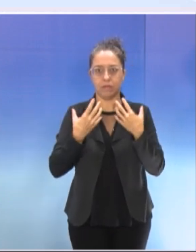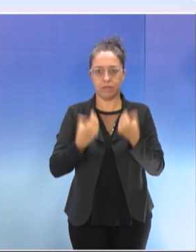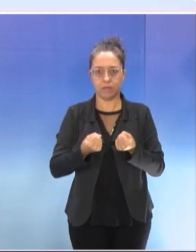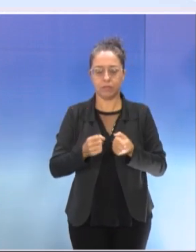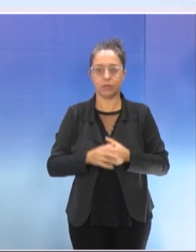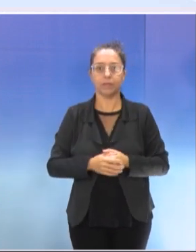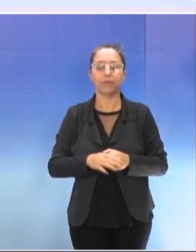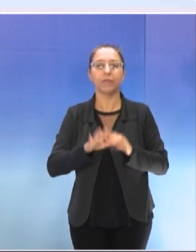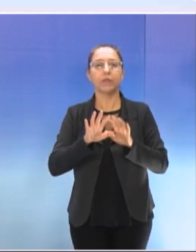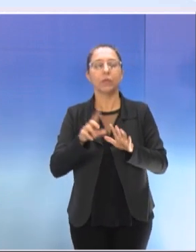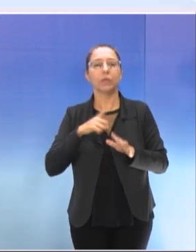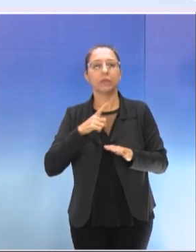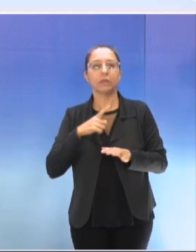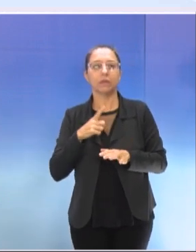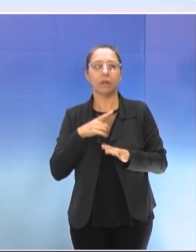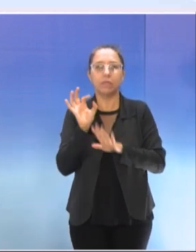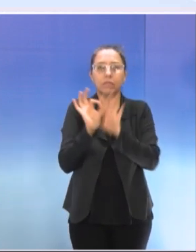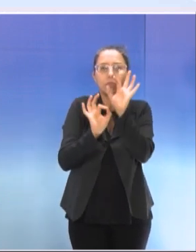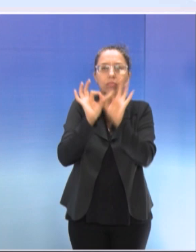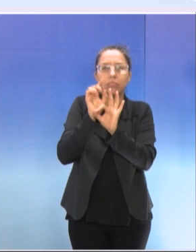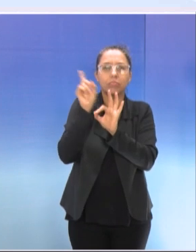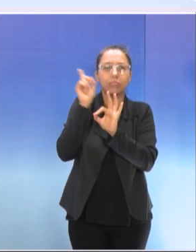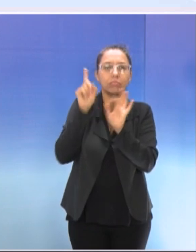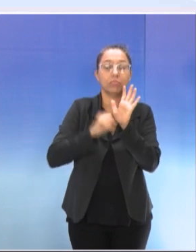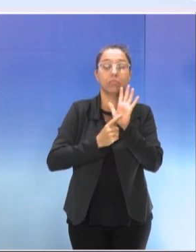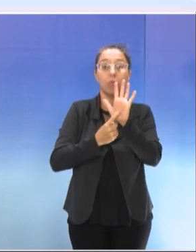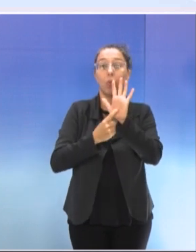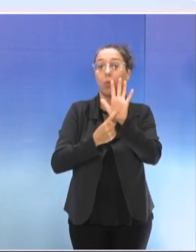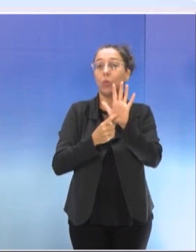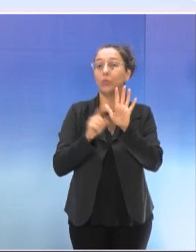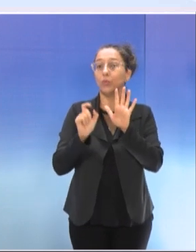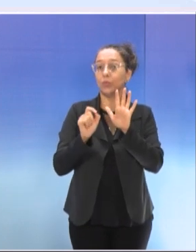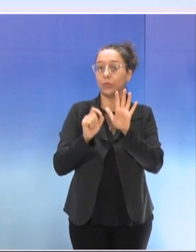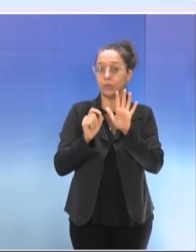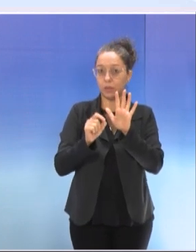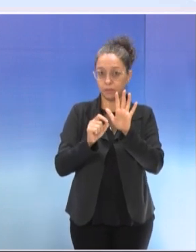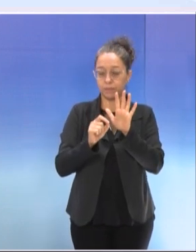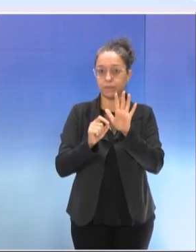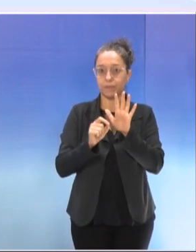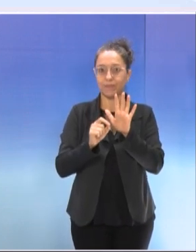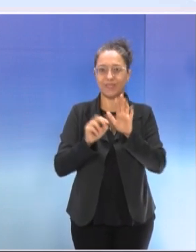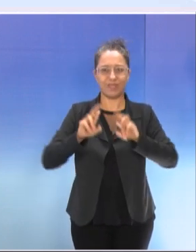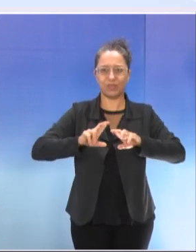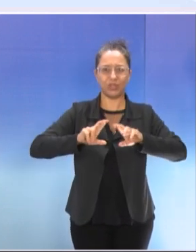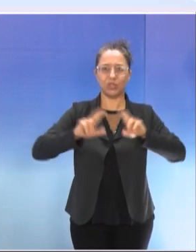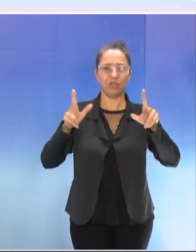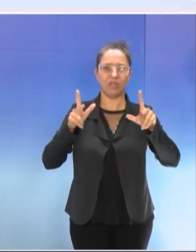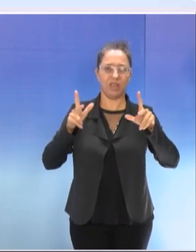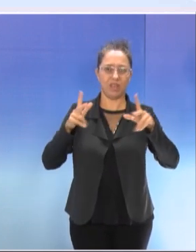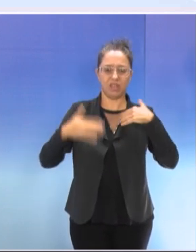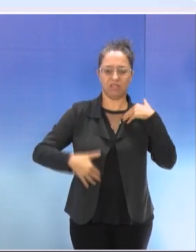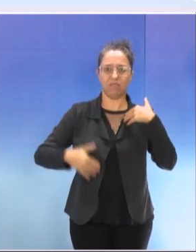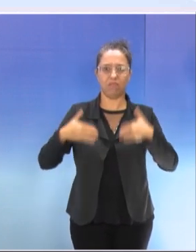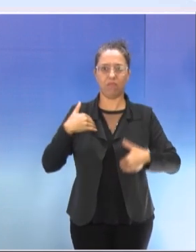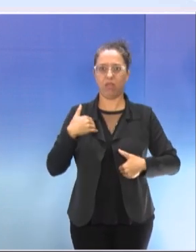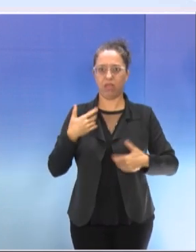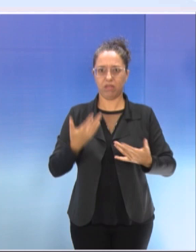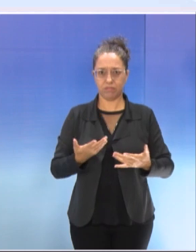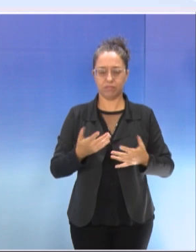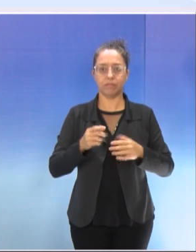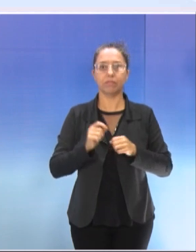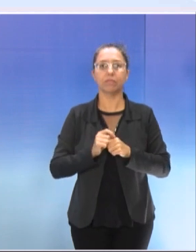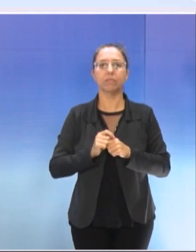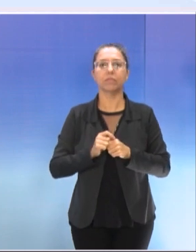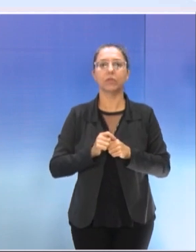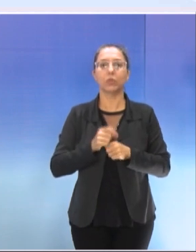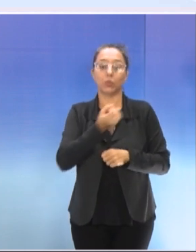O heredograma mostra a incidência de uma anomalia genética em um grupo familiar. Um indivíduo representado pelo